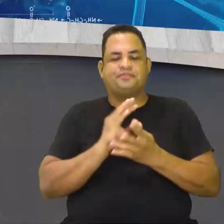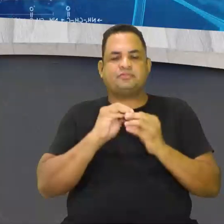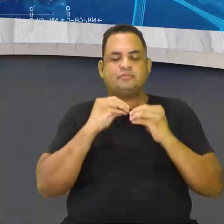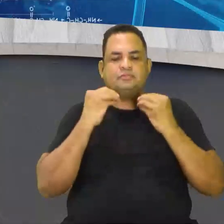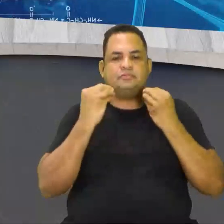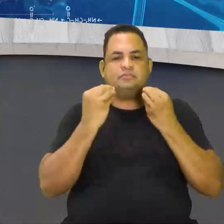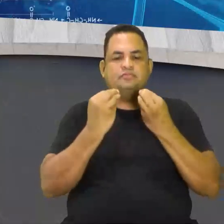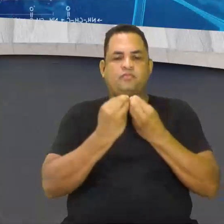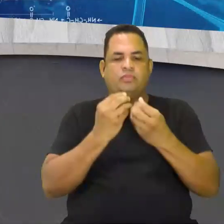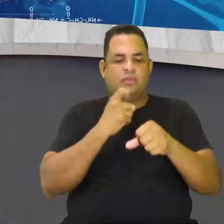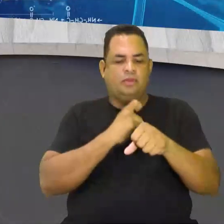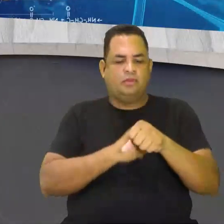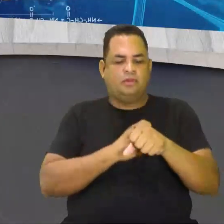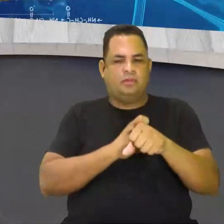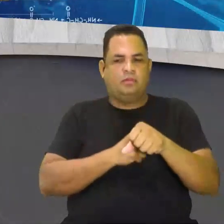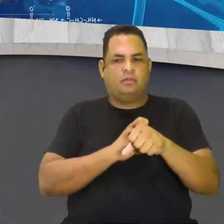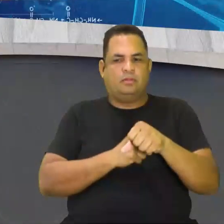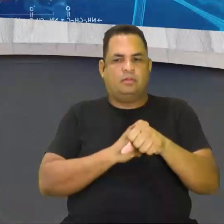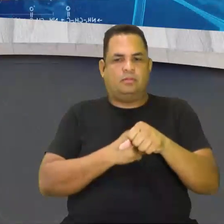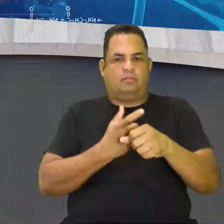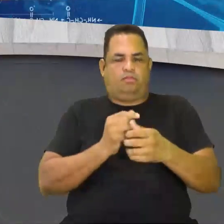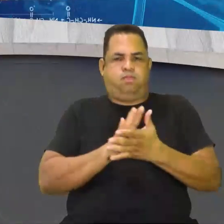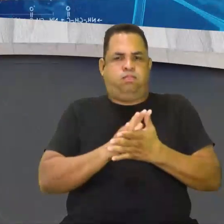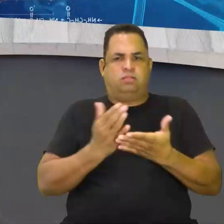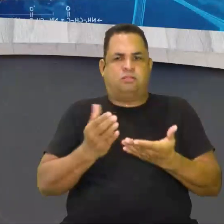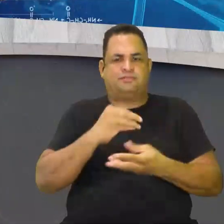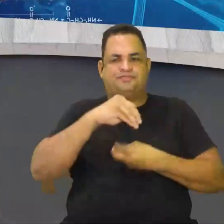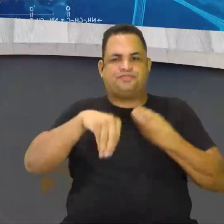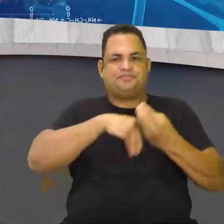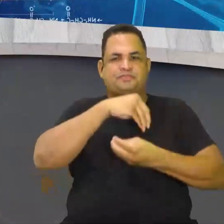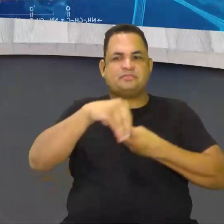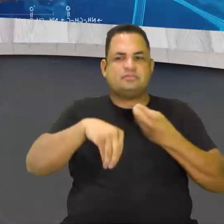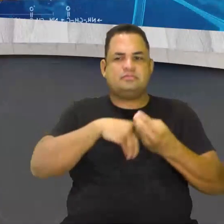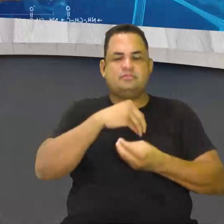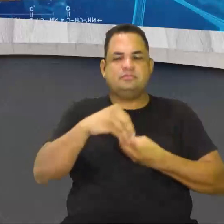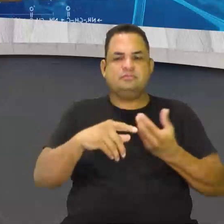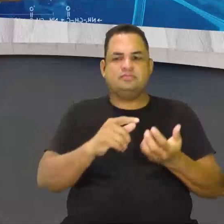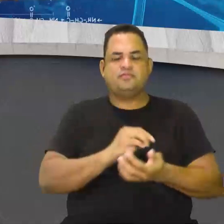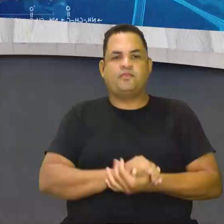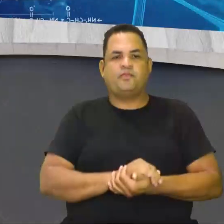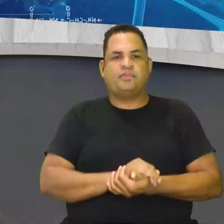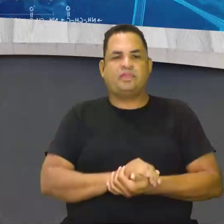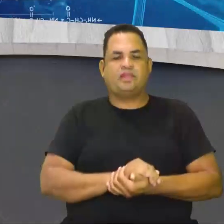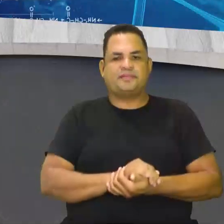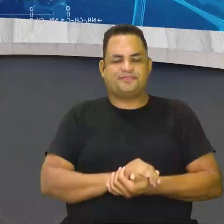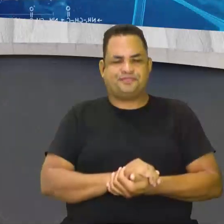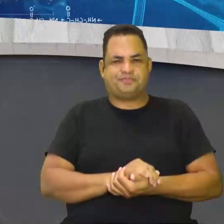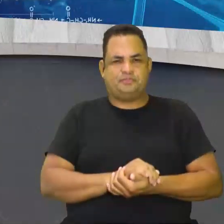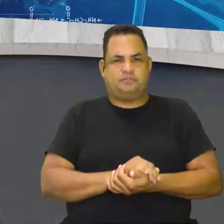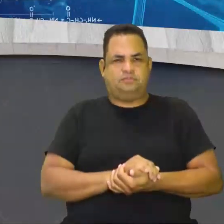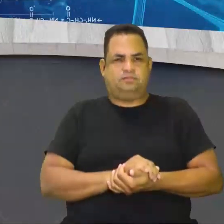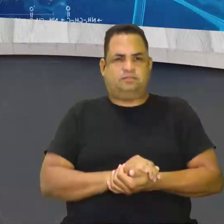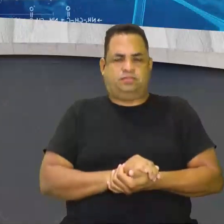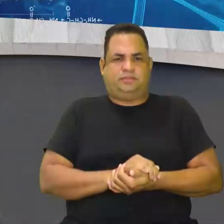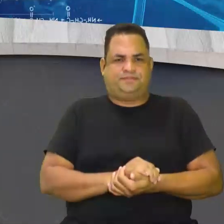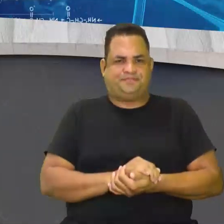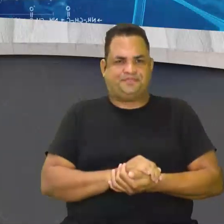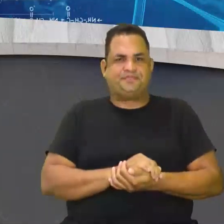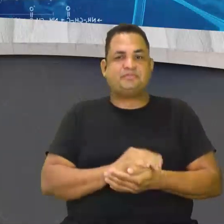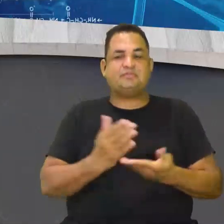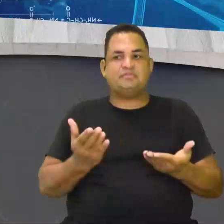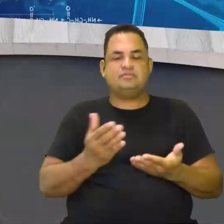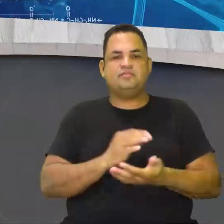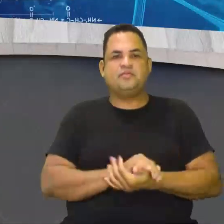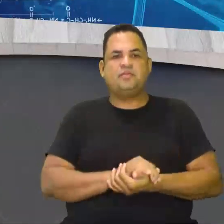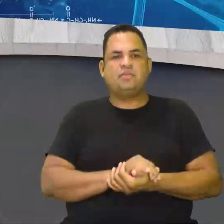substâncias sólidas que estão naquela mistura. Não é isso mesmo, professora? Exatamente. E aí depois, olha, você vê como é que